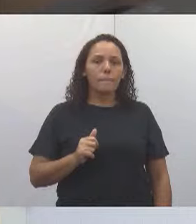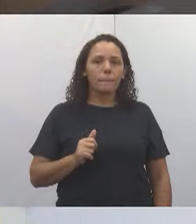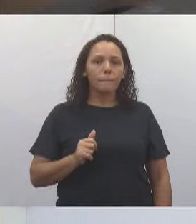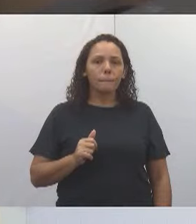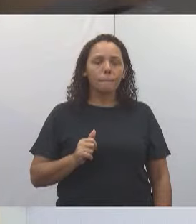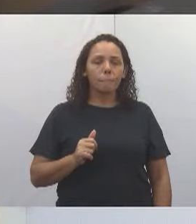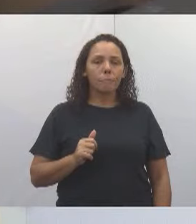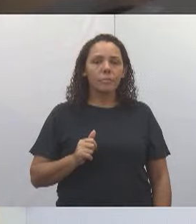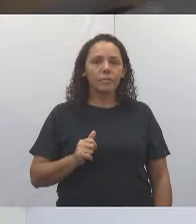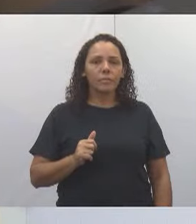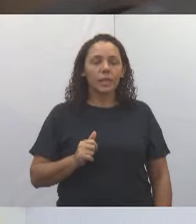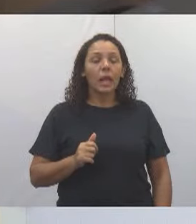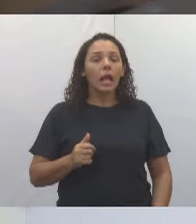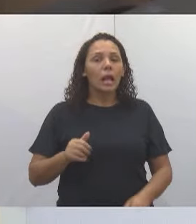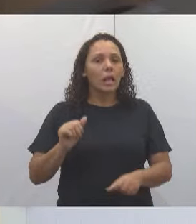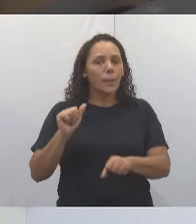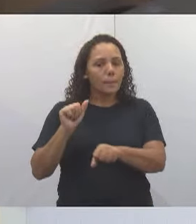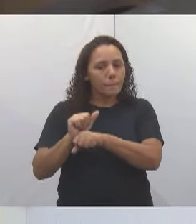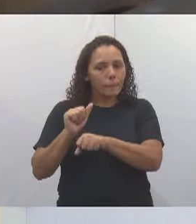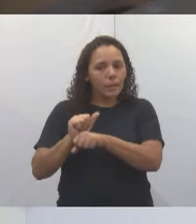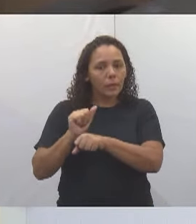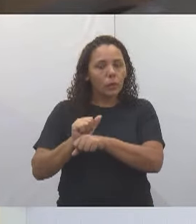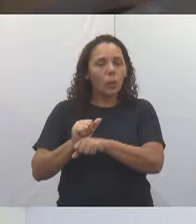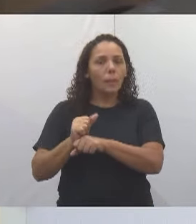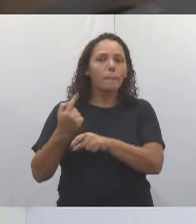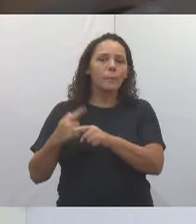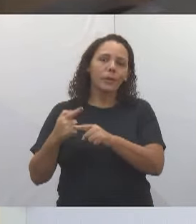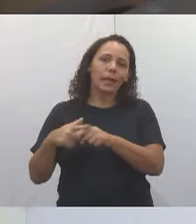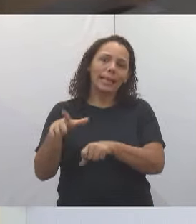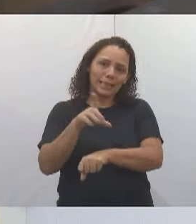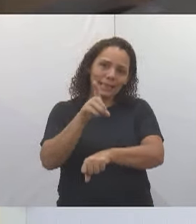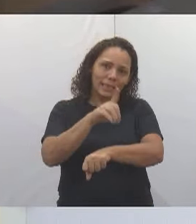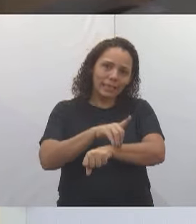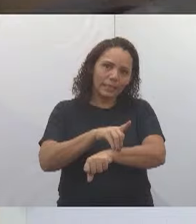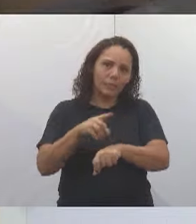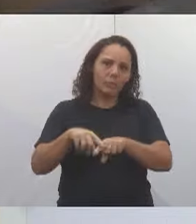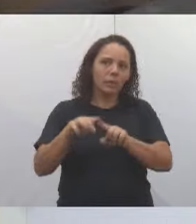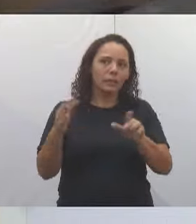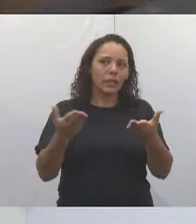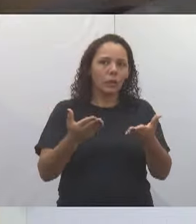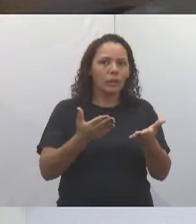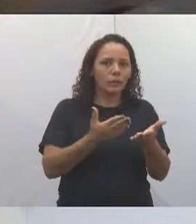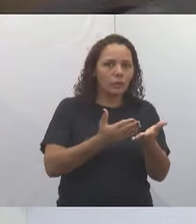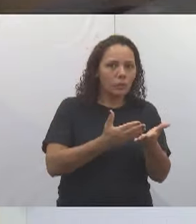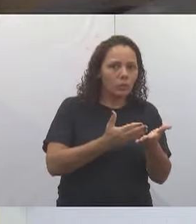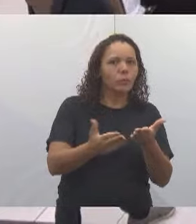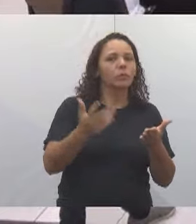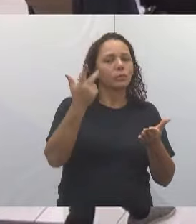de mutirão em função da dengue. Essa é a resposta. Mas vai sair, tá?